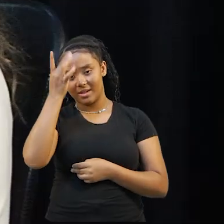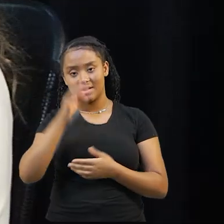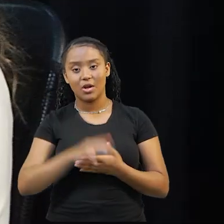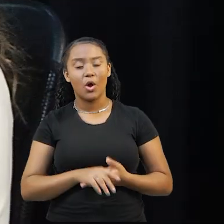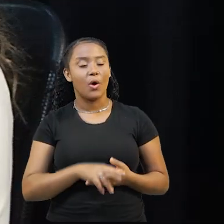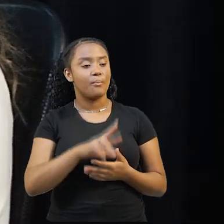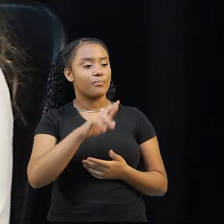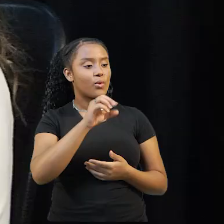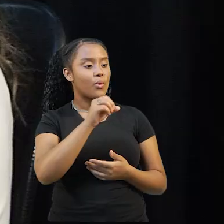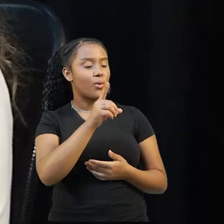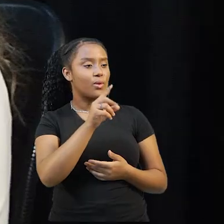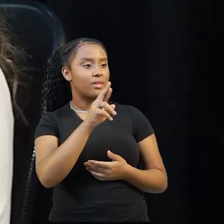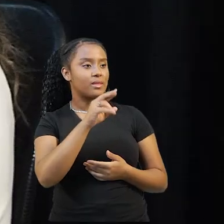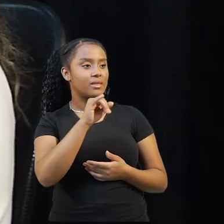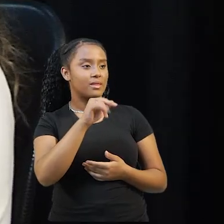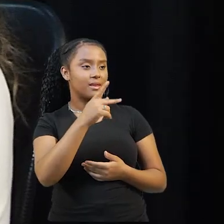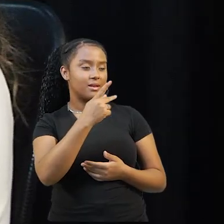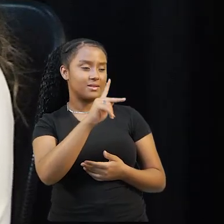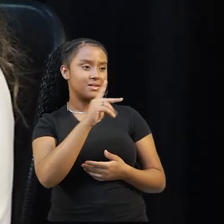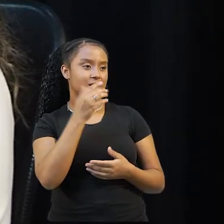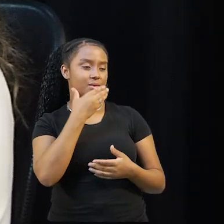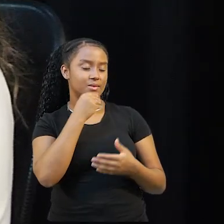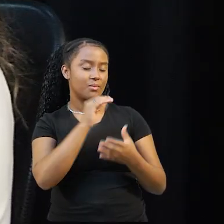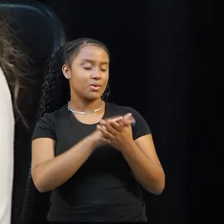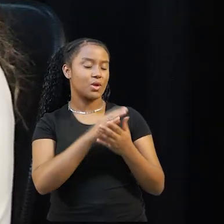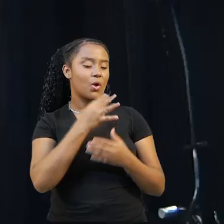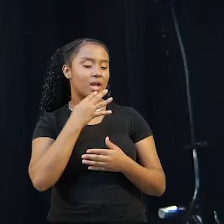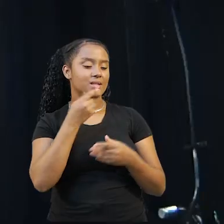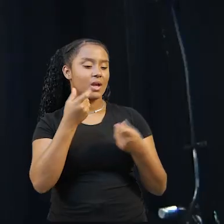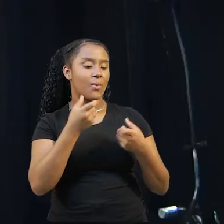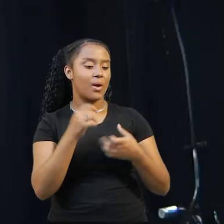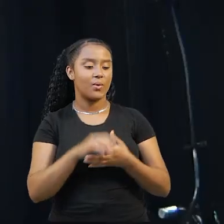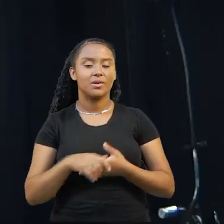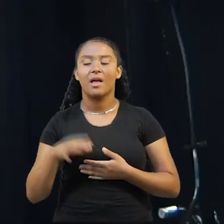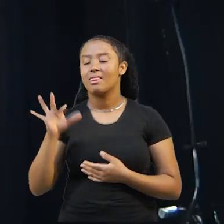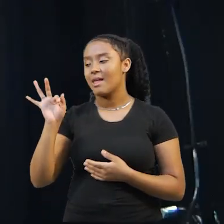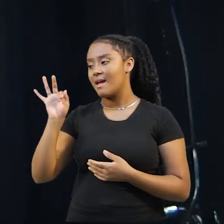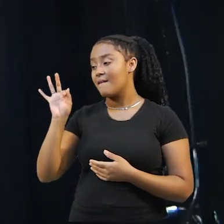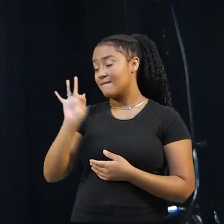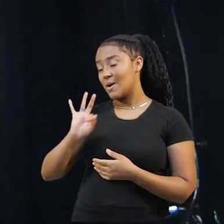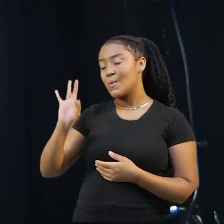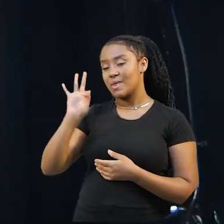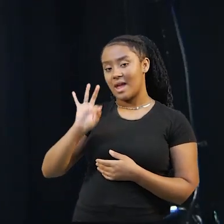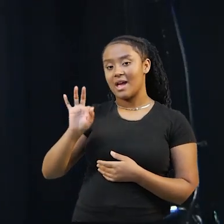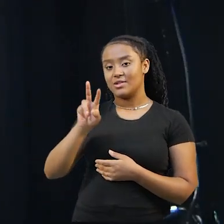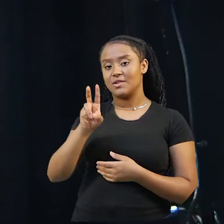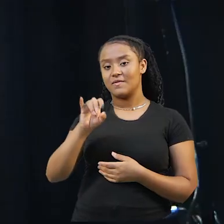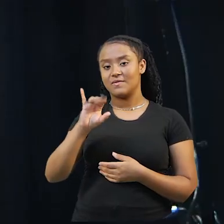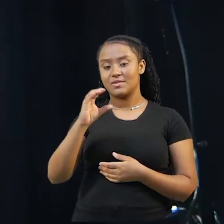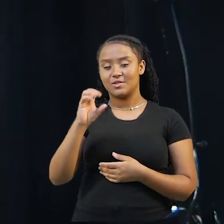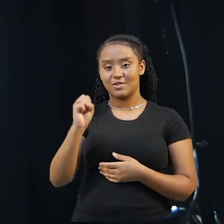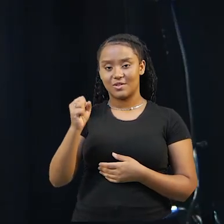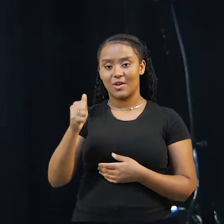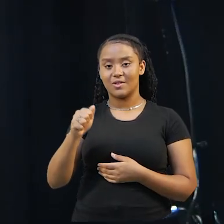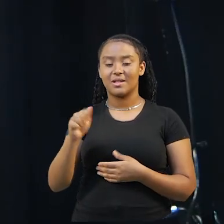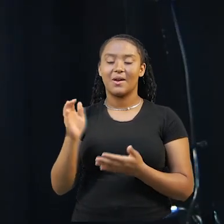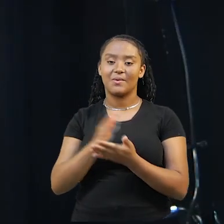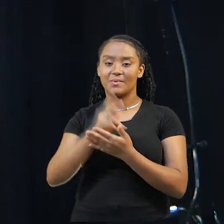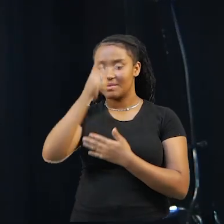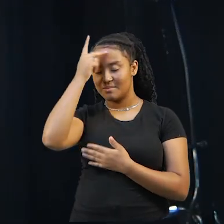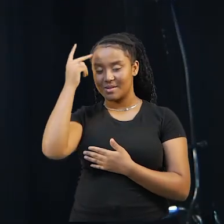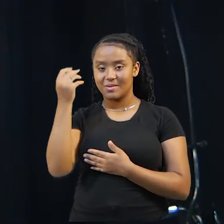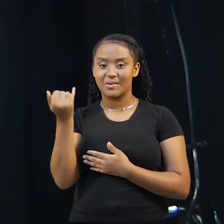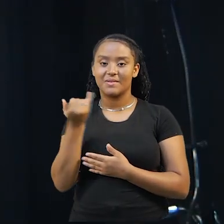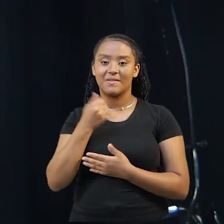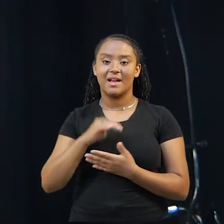é seu esposo. Onde você o conheceu? Na faculdade? Na faculdade. Em Viçosa? Em Viçosa. A gente se conheceu lá. As pessoas brincam, né, que é o